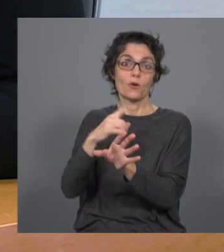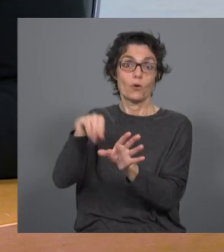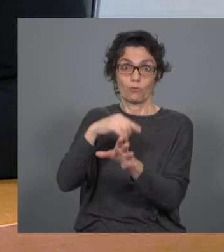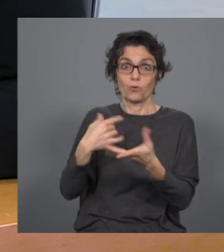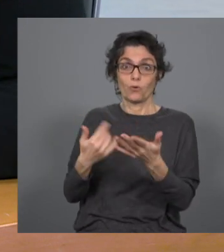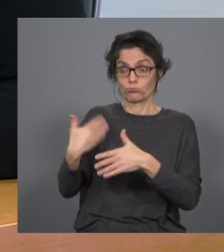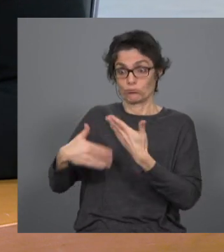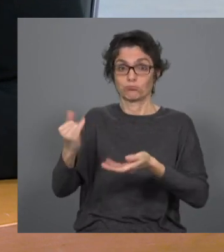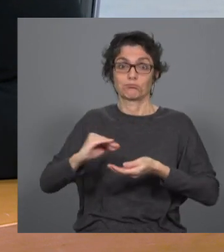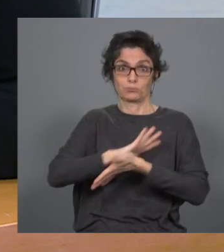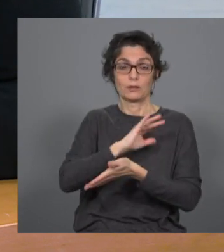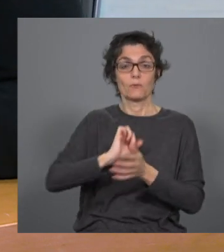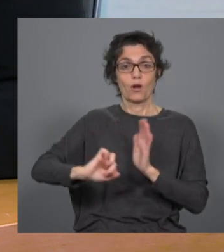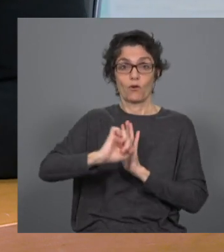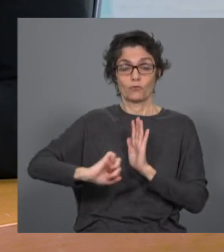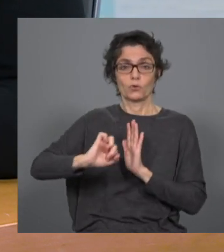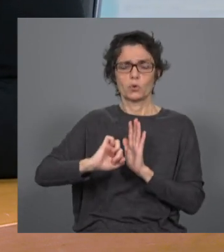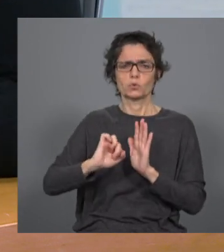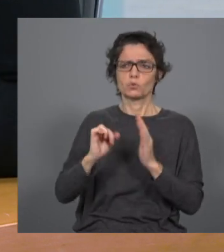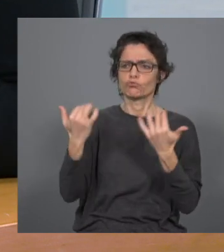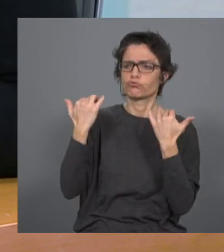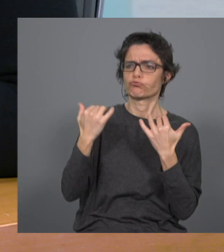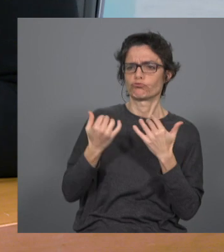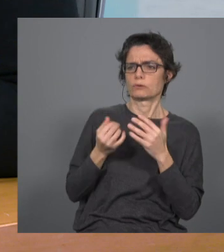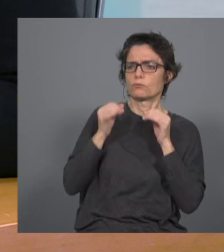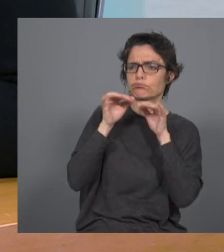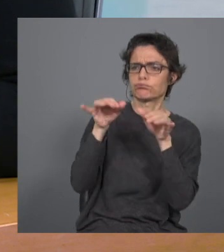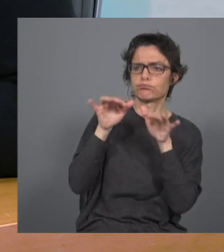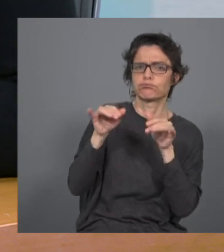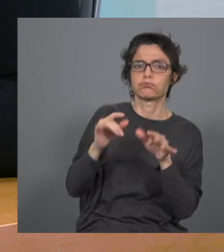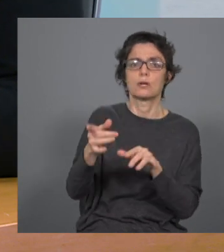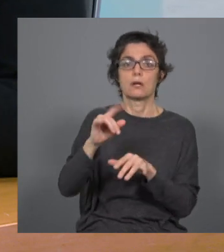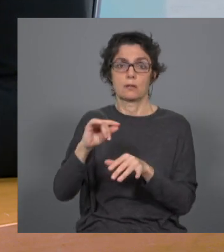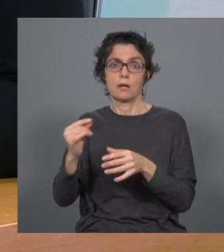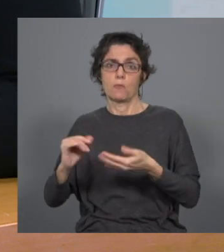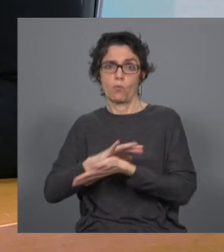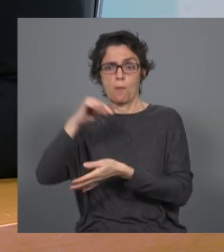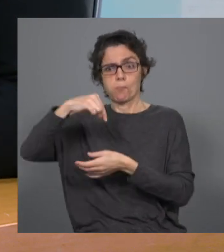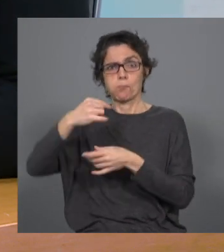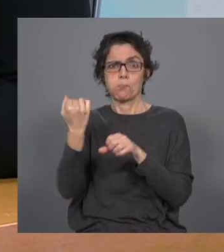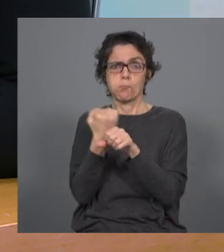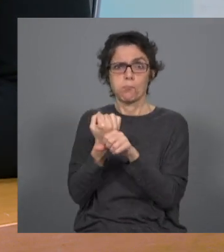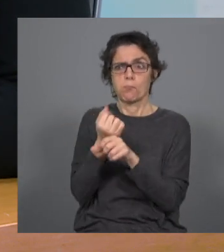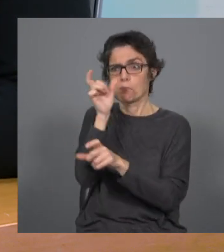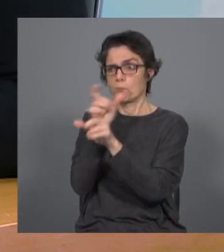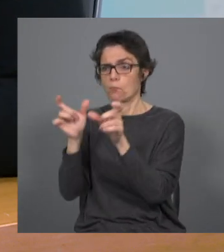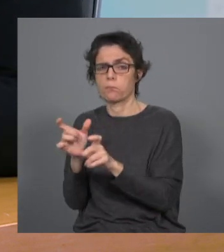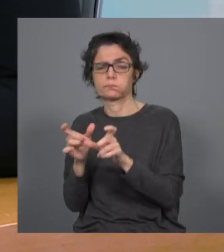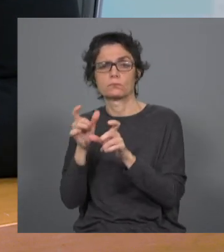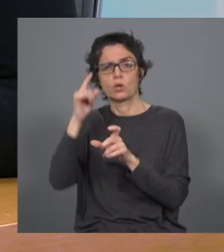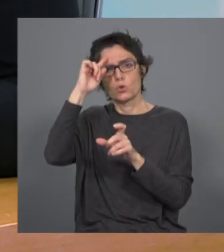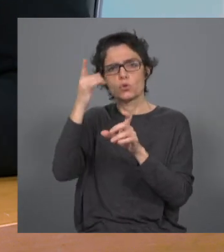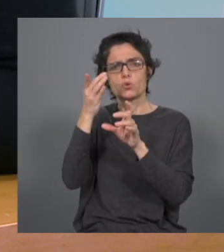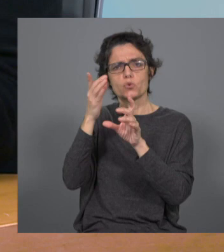tem presente toda a documentação que sai, mas ao mesmo tempo também tem pessoas que colaboram, psicólogos, pessoas com